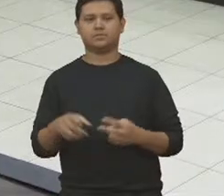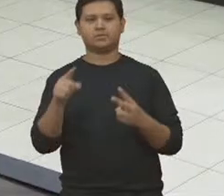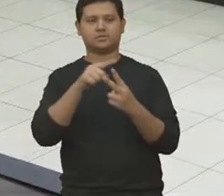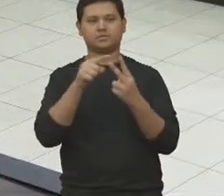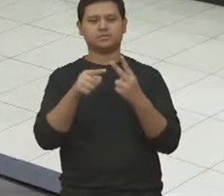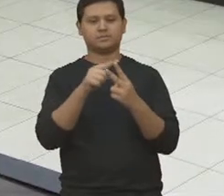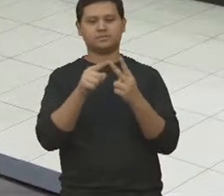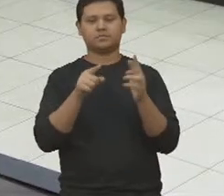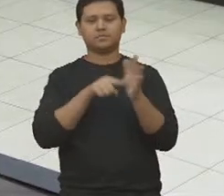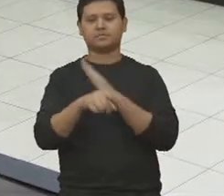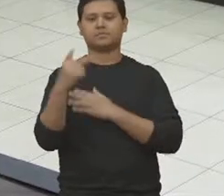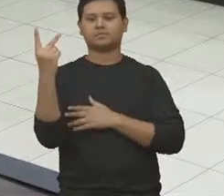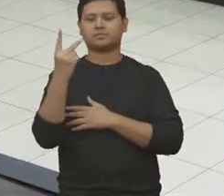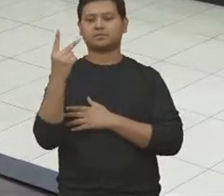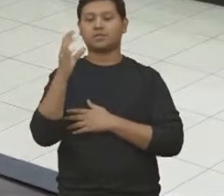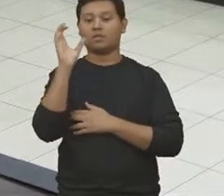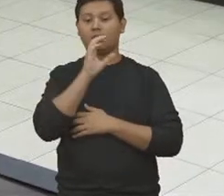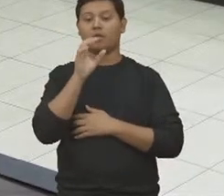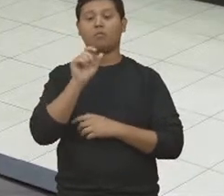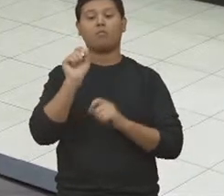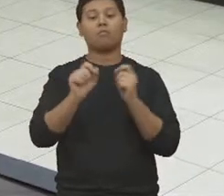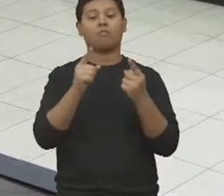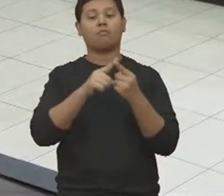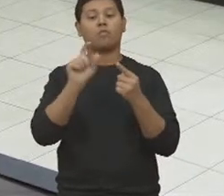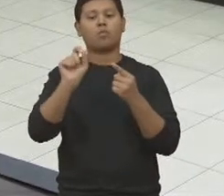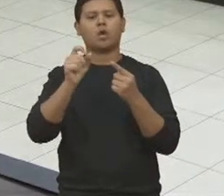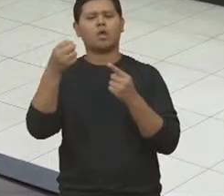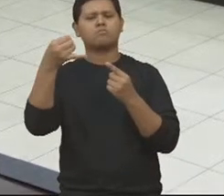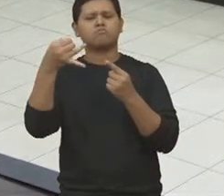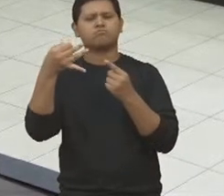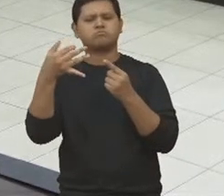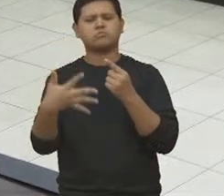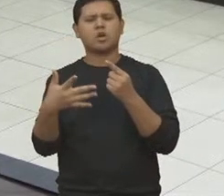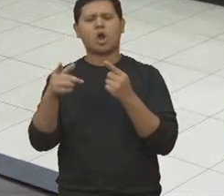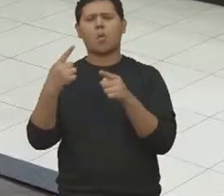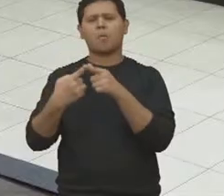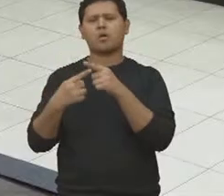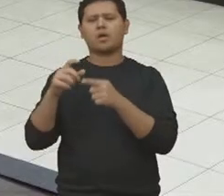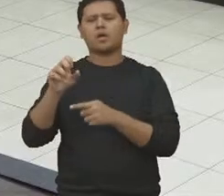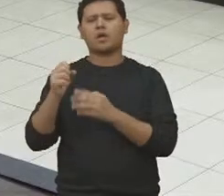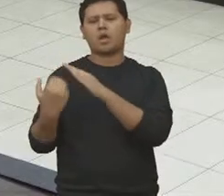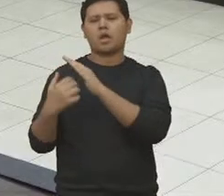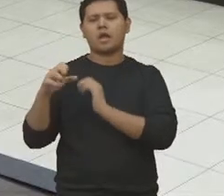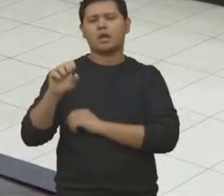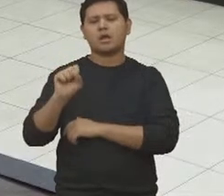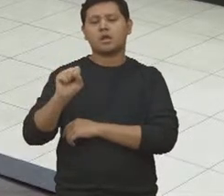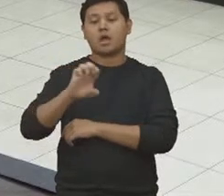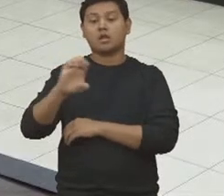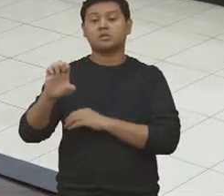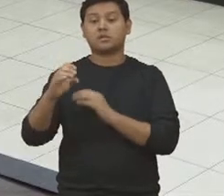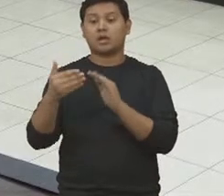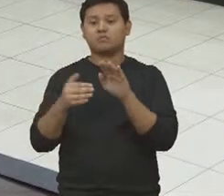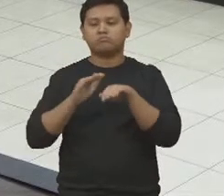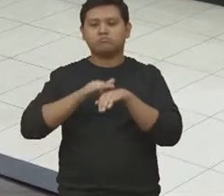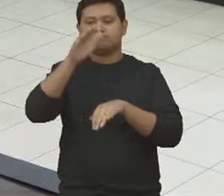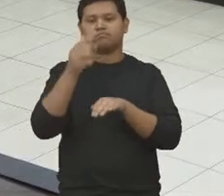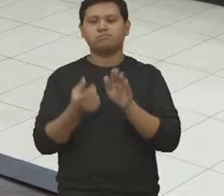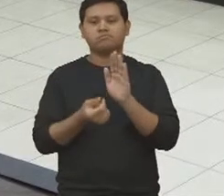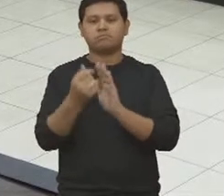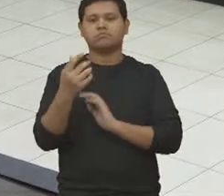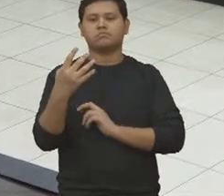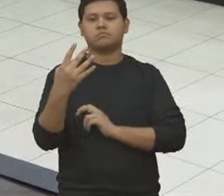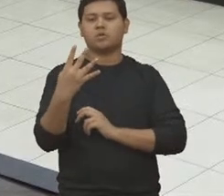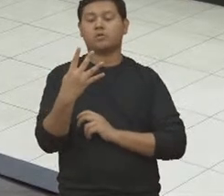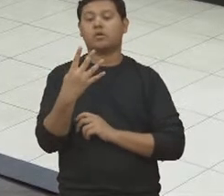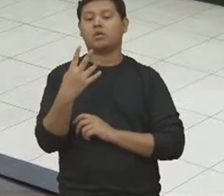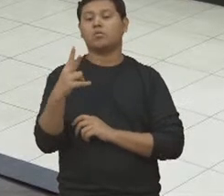rápidas. Primeiro é explicar esse aumento do SAI, Guilherme, que foi de 49% aqui pelo